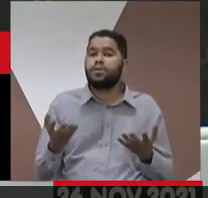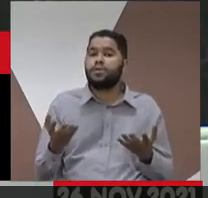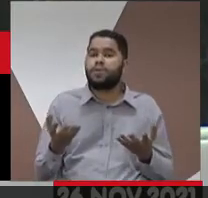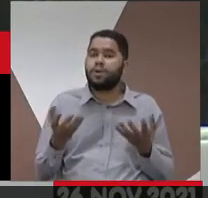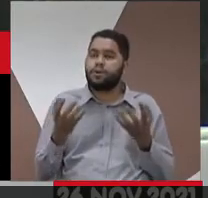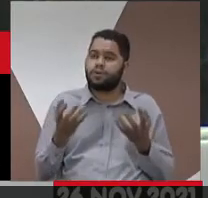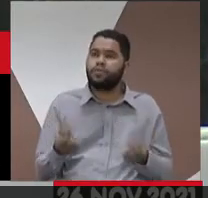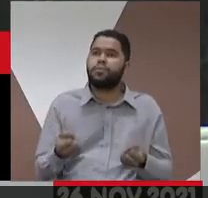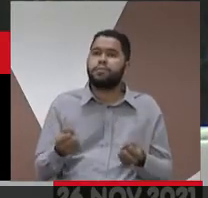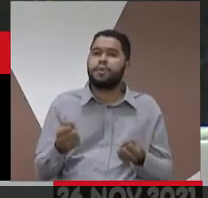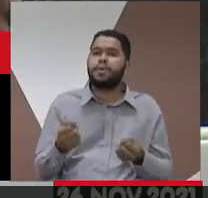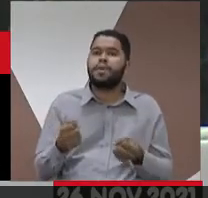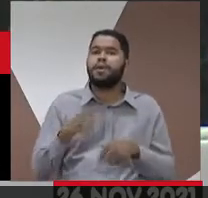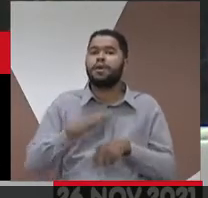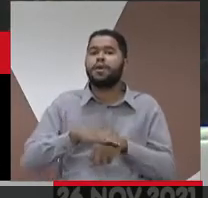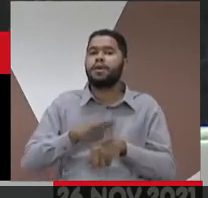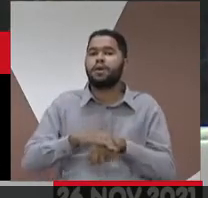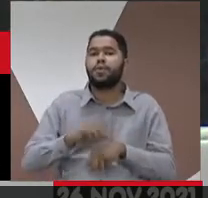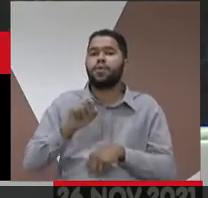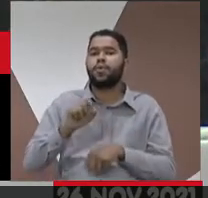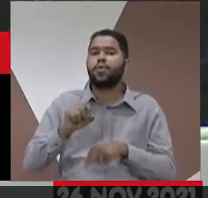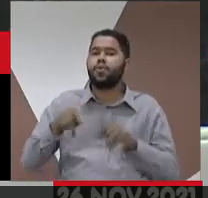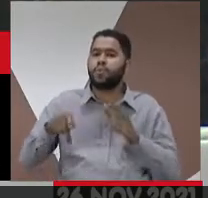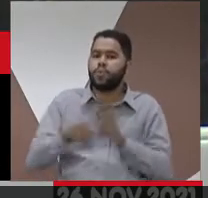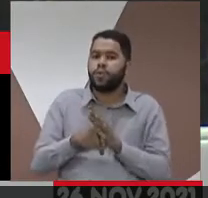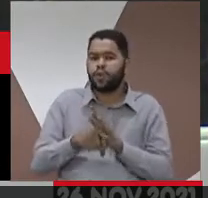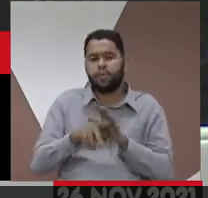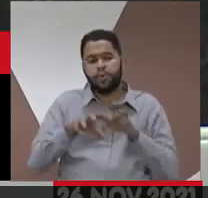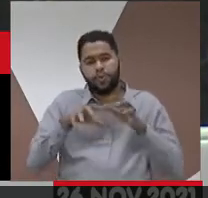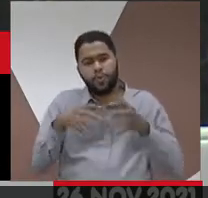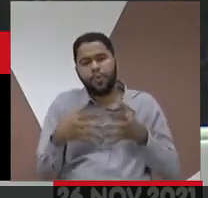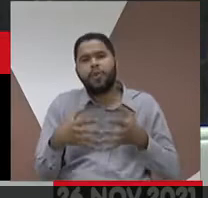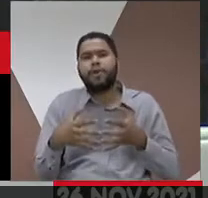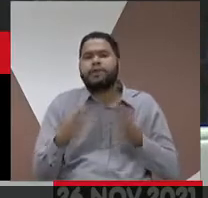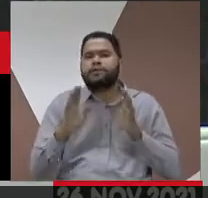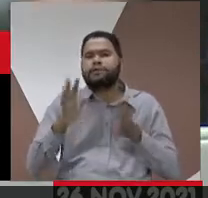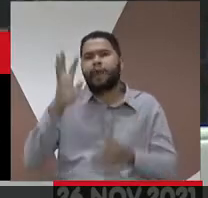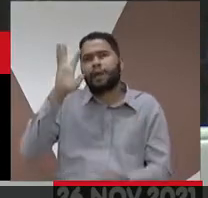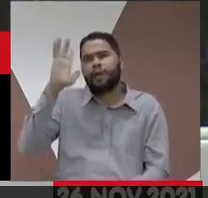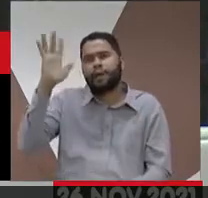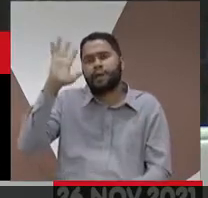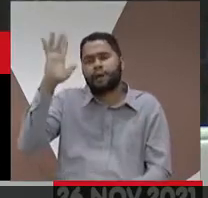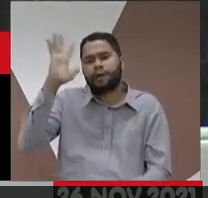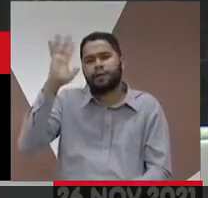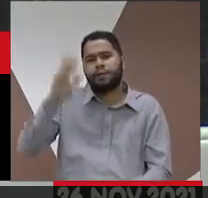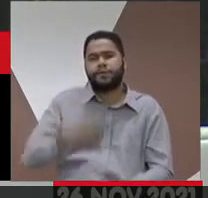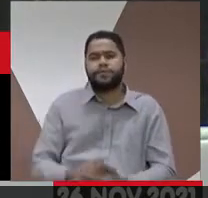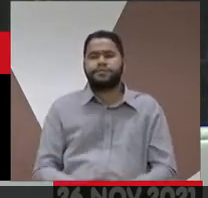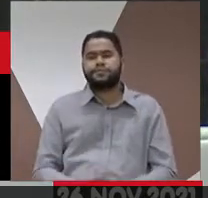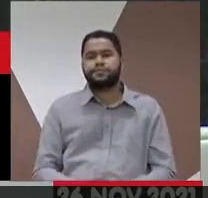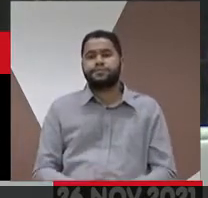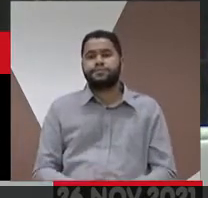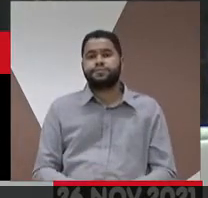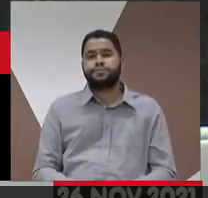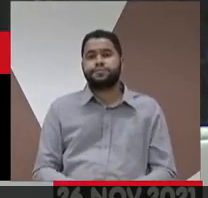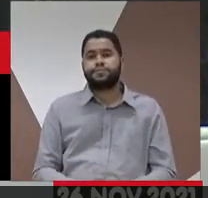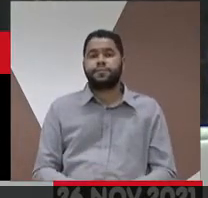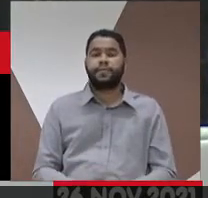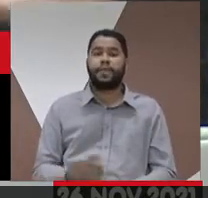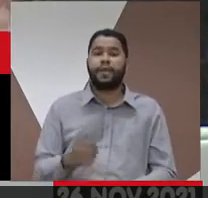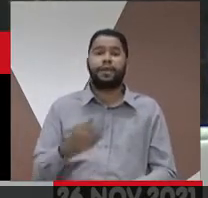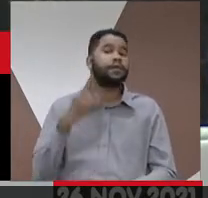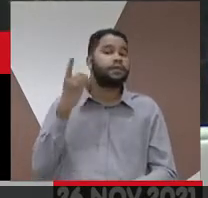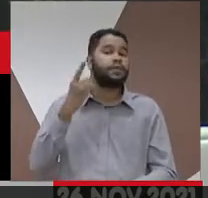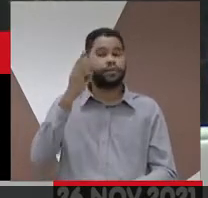aqui mais para falar em nome desse conjunto de parlamentares que já tem essa ideia. A deputada Beatriz